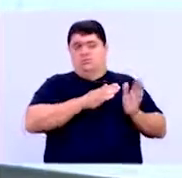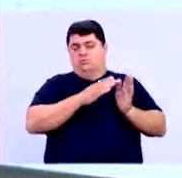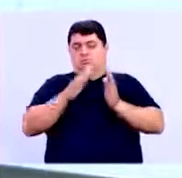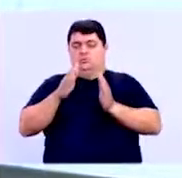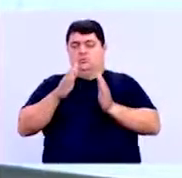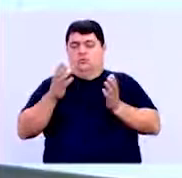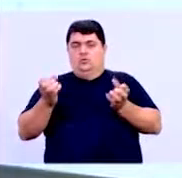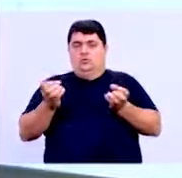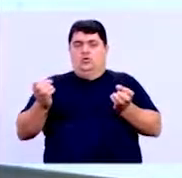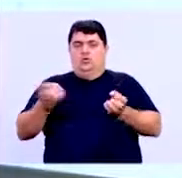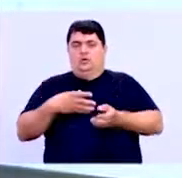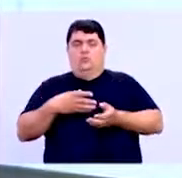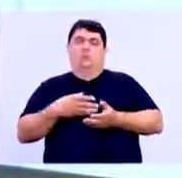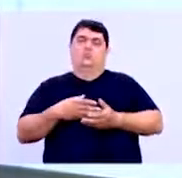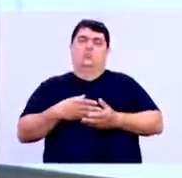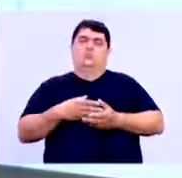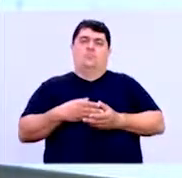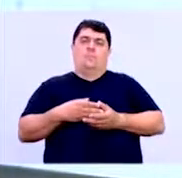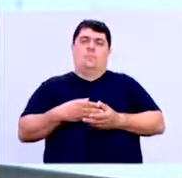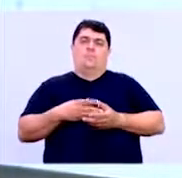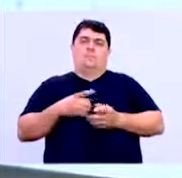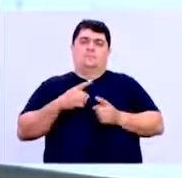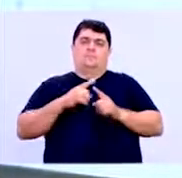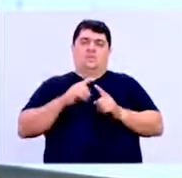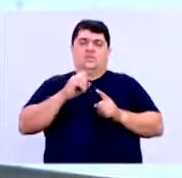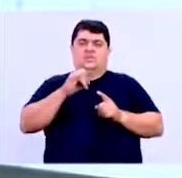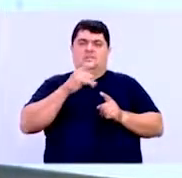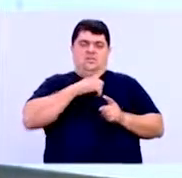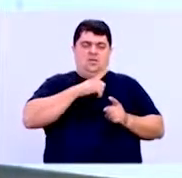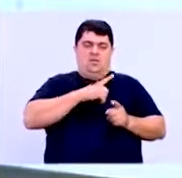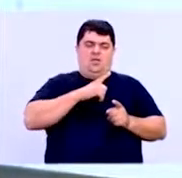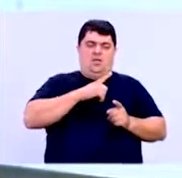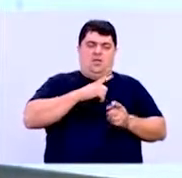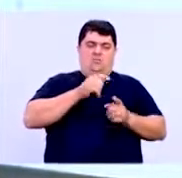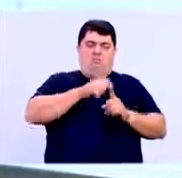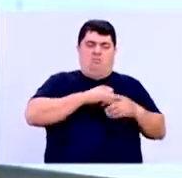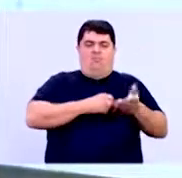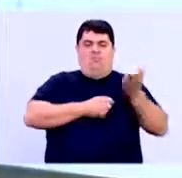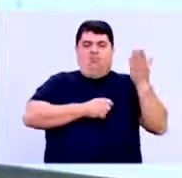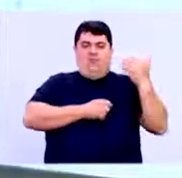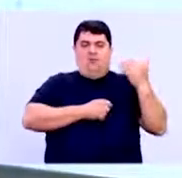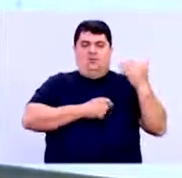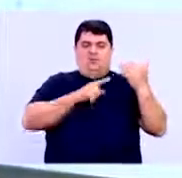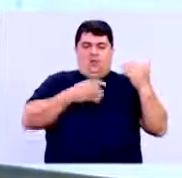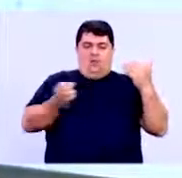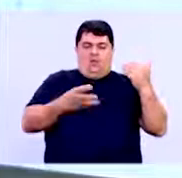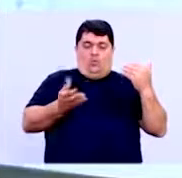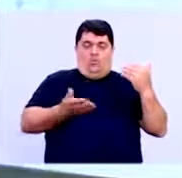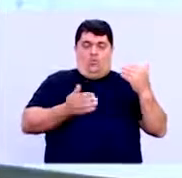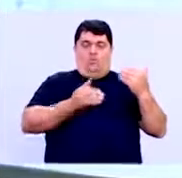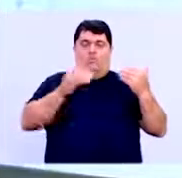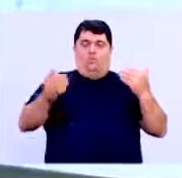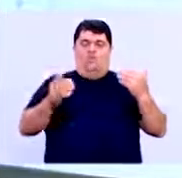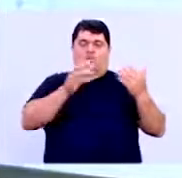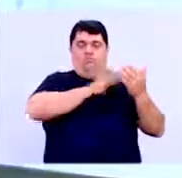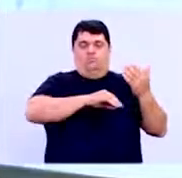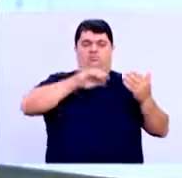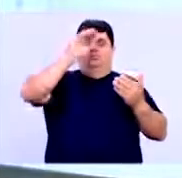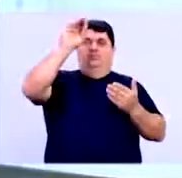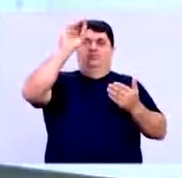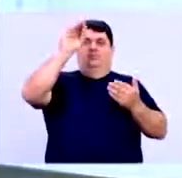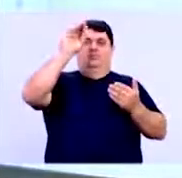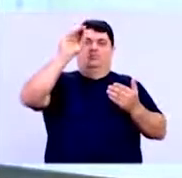período atual. Então, uma sobra de um mês é o atual do mês seguinte. Quando nós falávamos em números